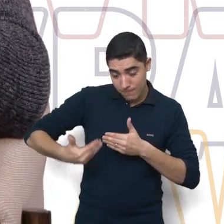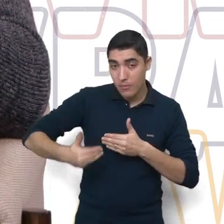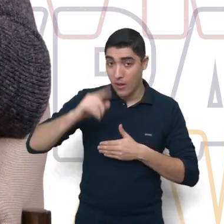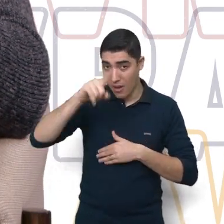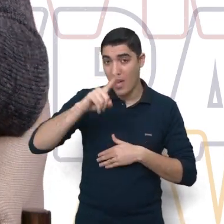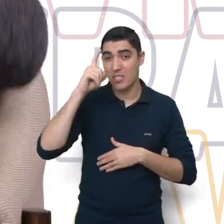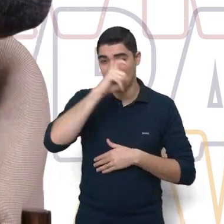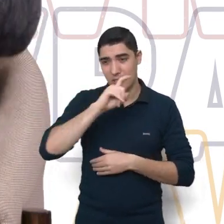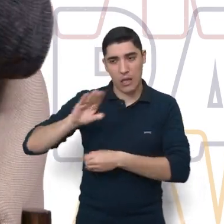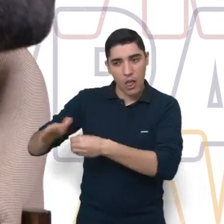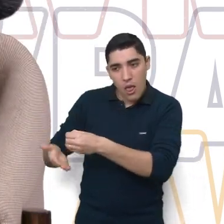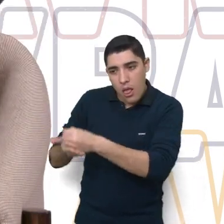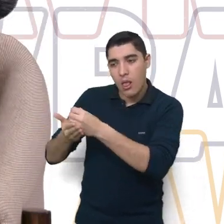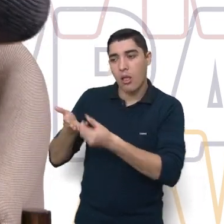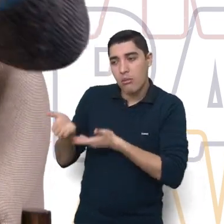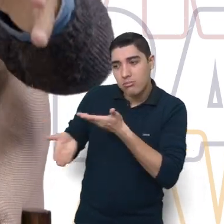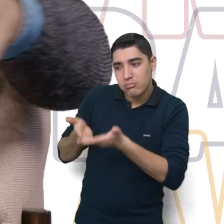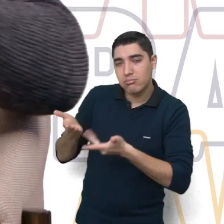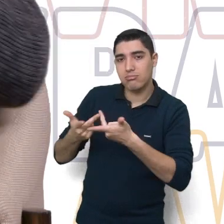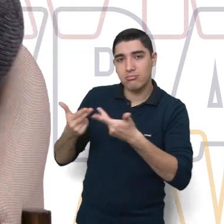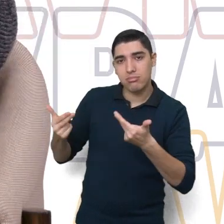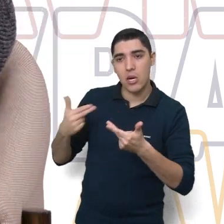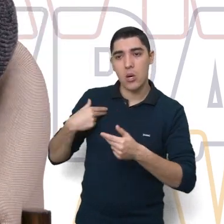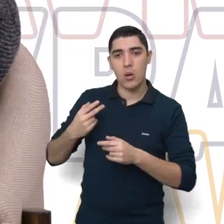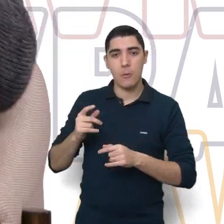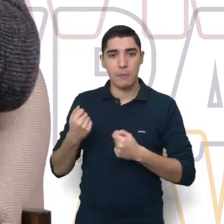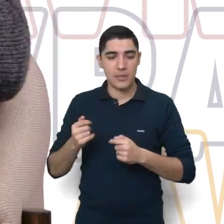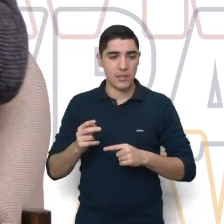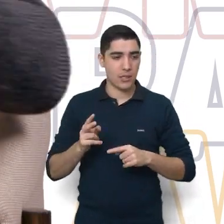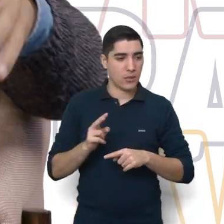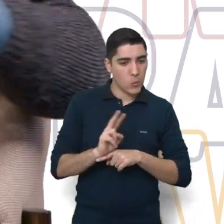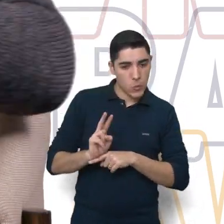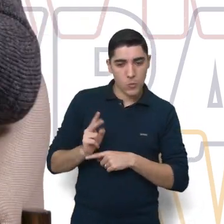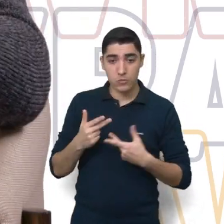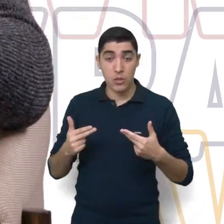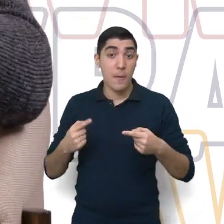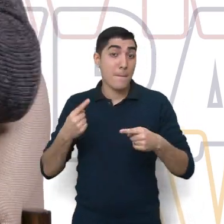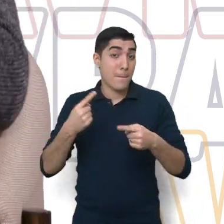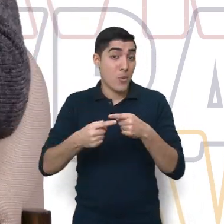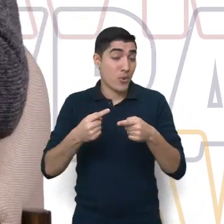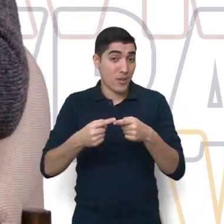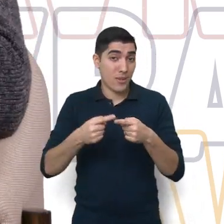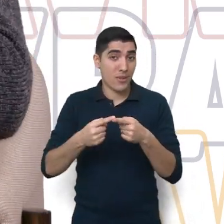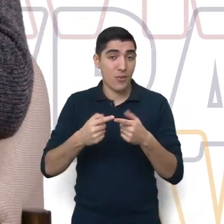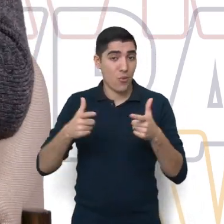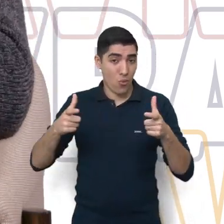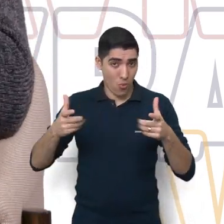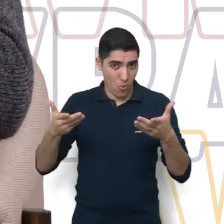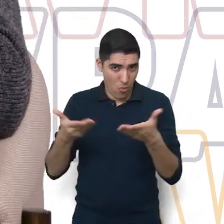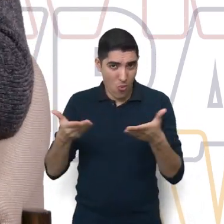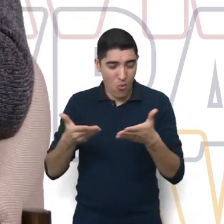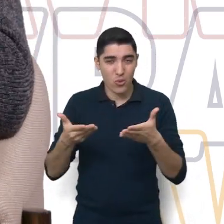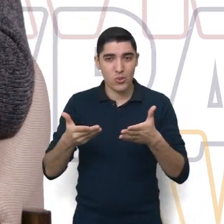eu já falei a gente vive num sistema né E aí de produção em consumo